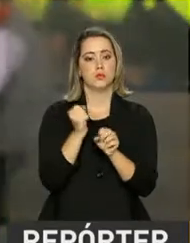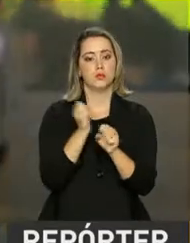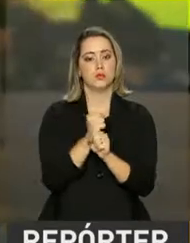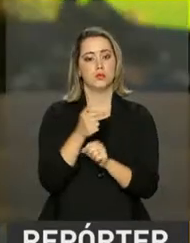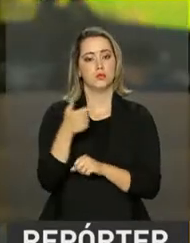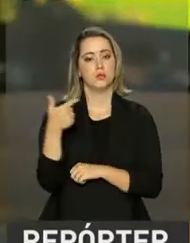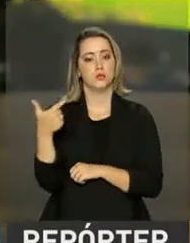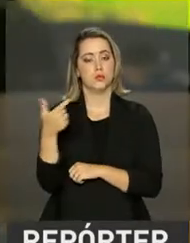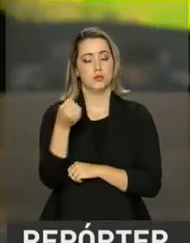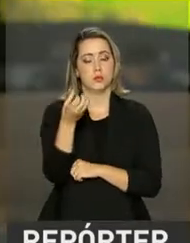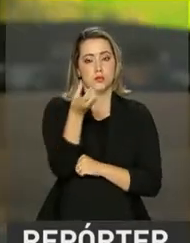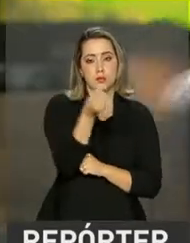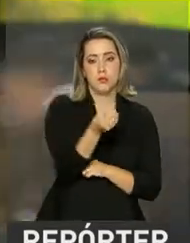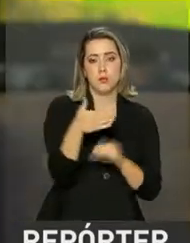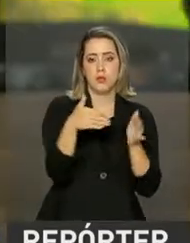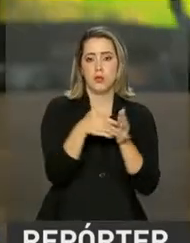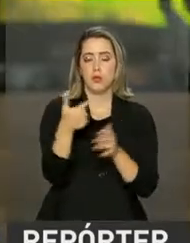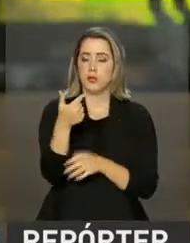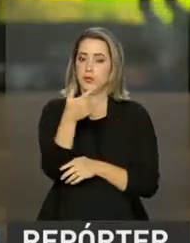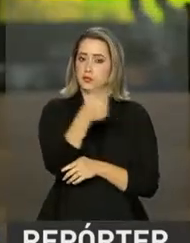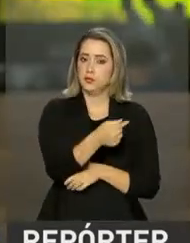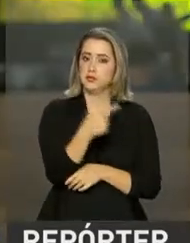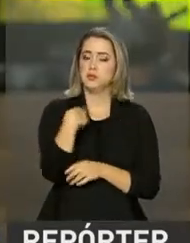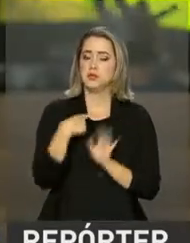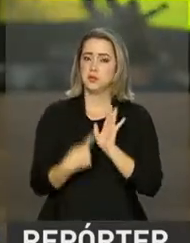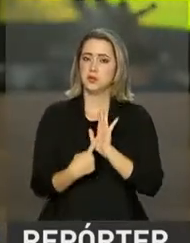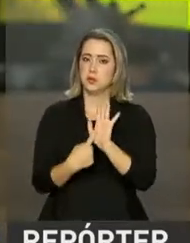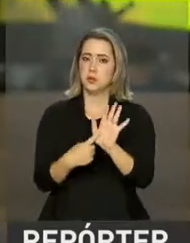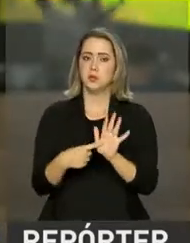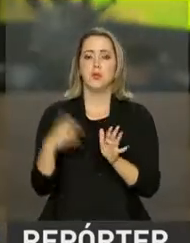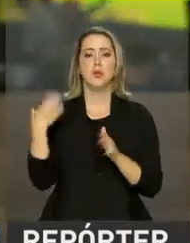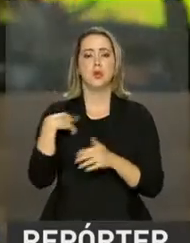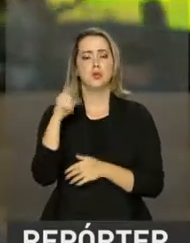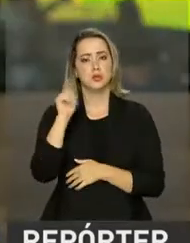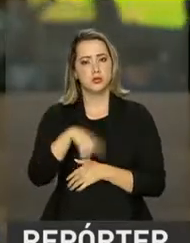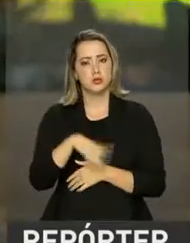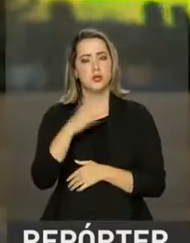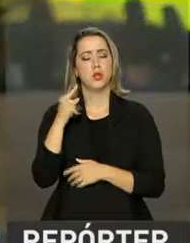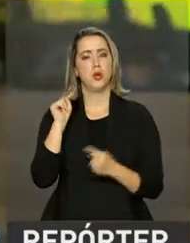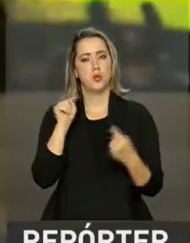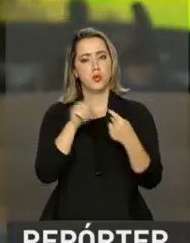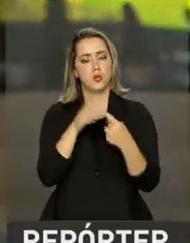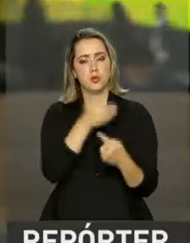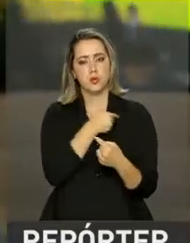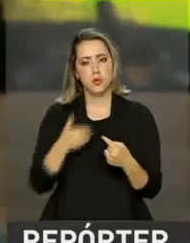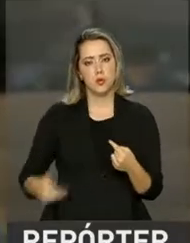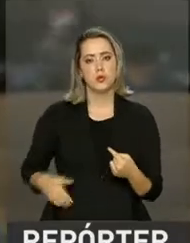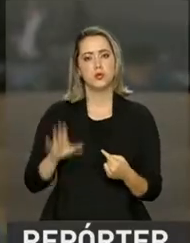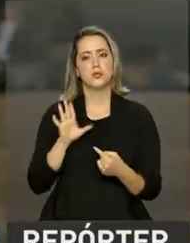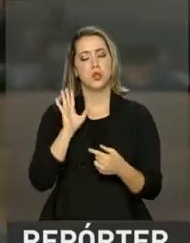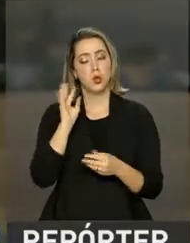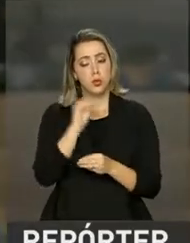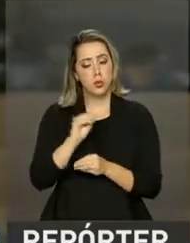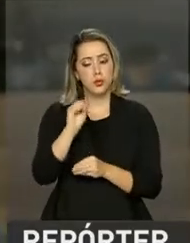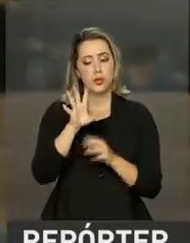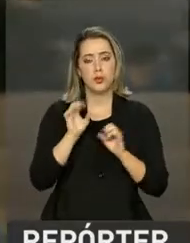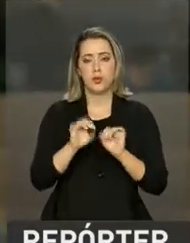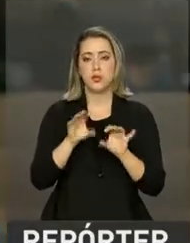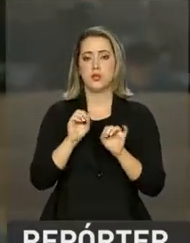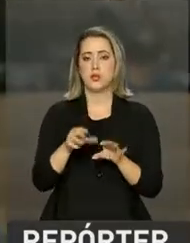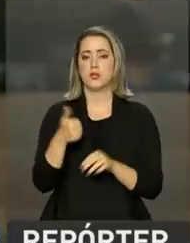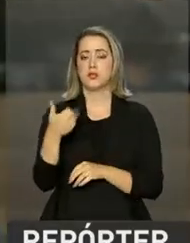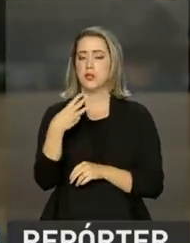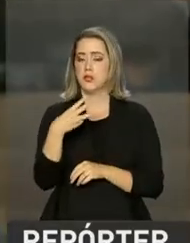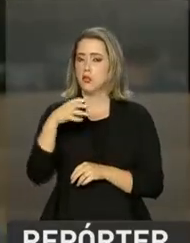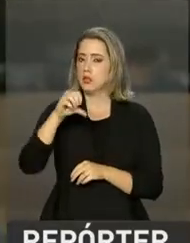para 2017, o que mostra claramente uma prioridade do governo para a área da educação, cerca de 139 bilhões de